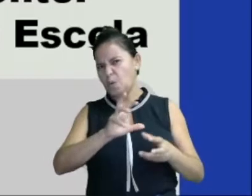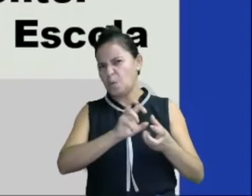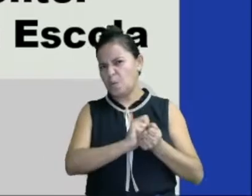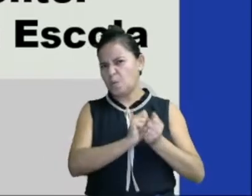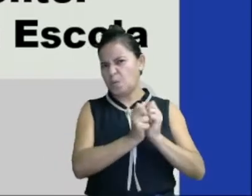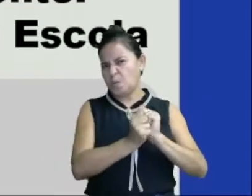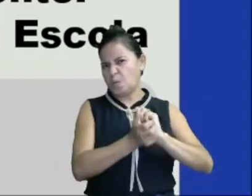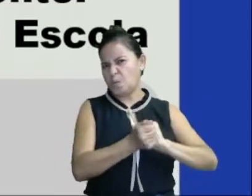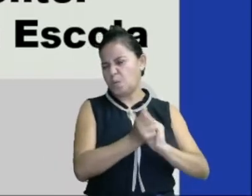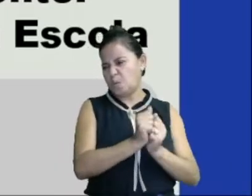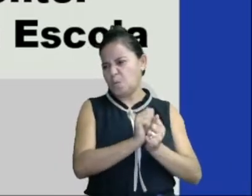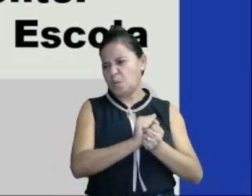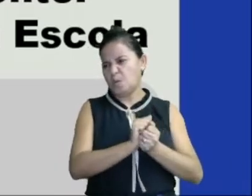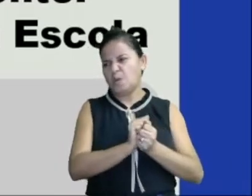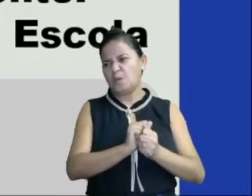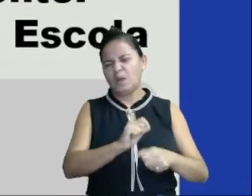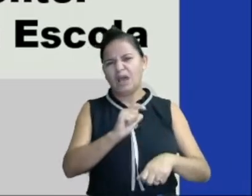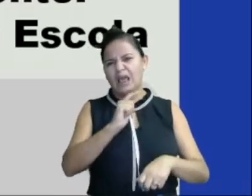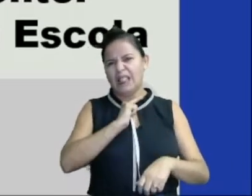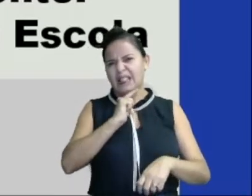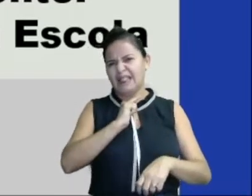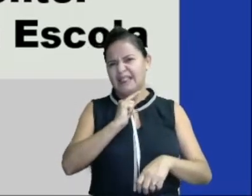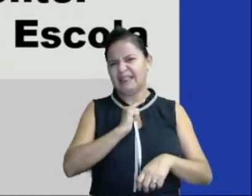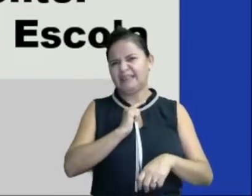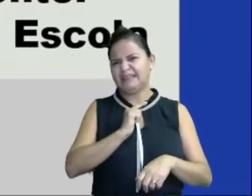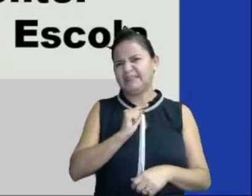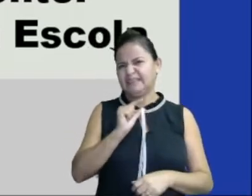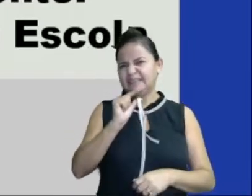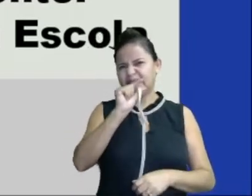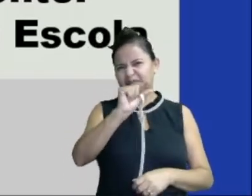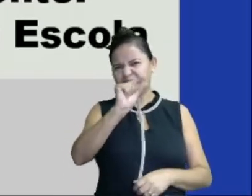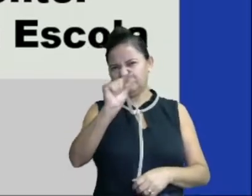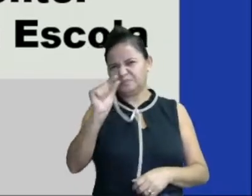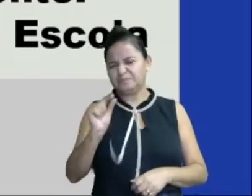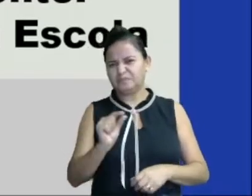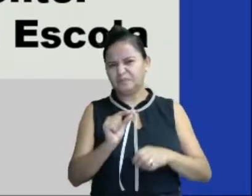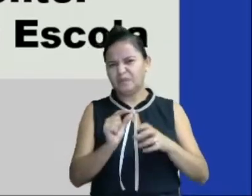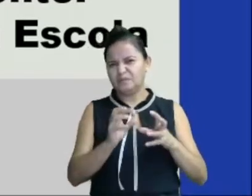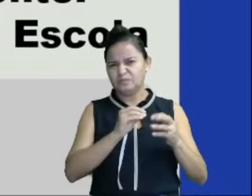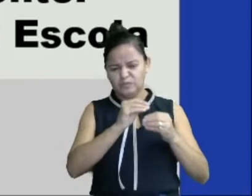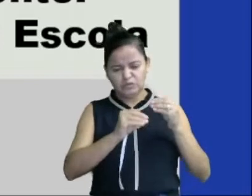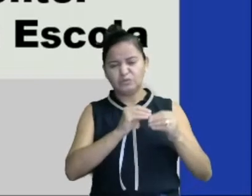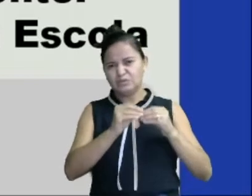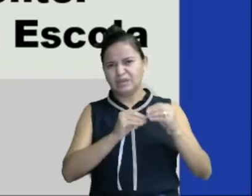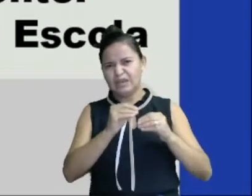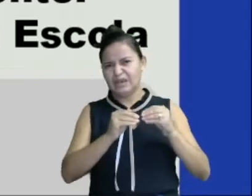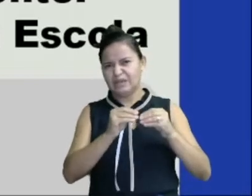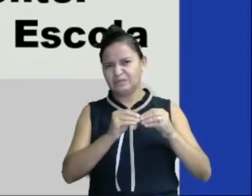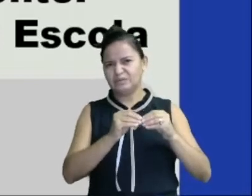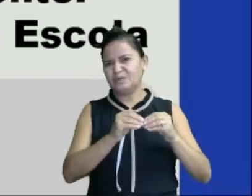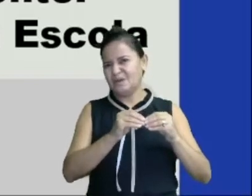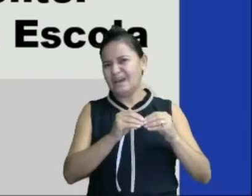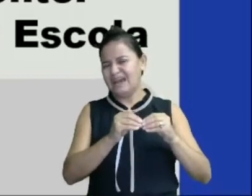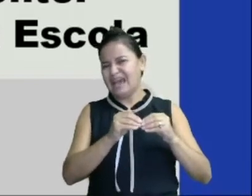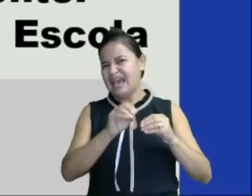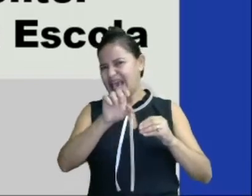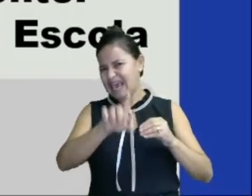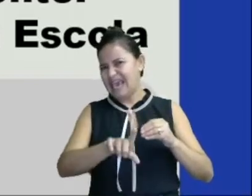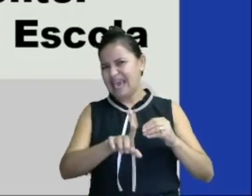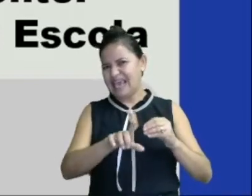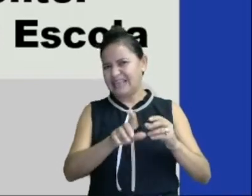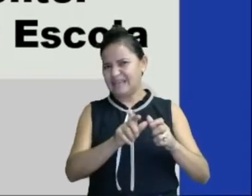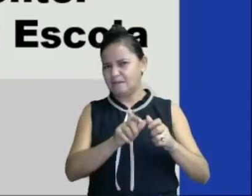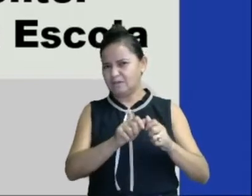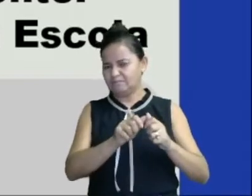né? Porque os seus grãos eles são bem pequenininhos e são compactos, né? Se a gente observar a argila, ela possui